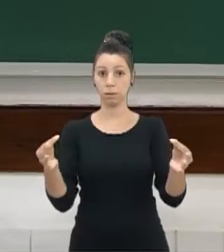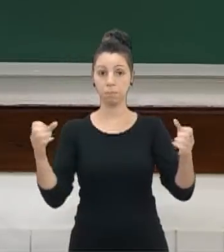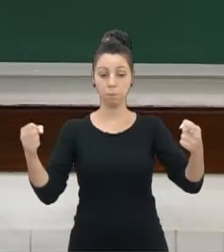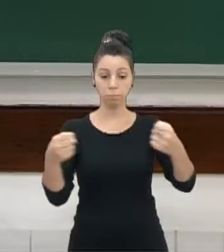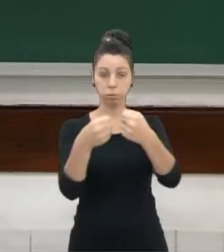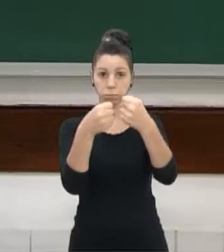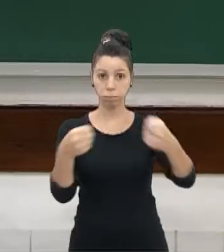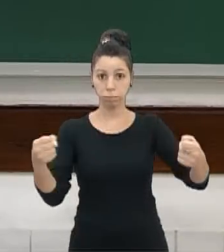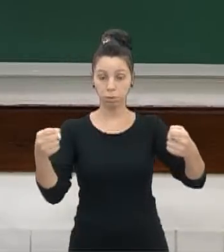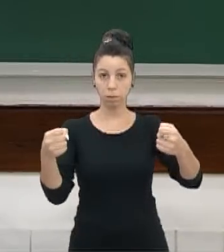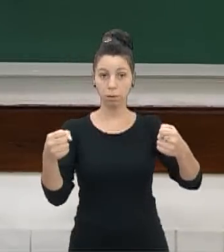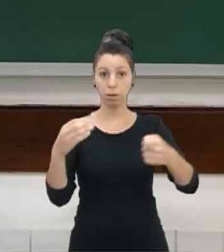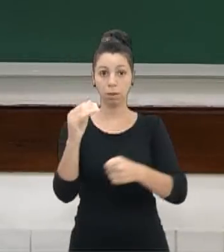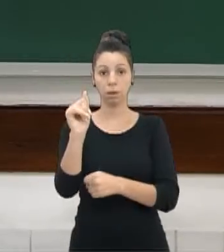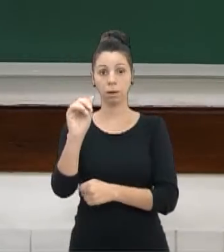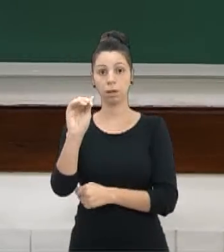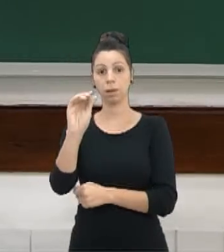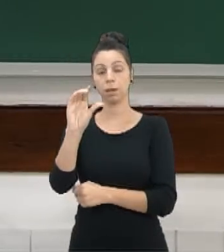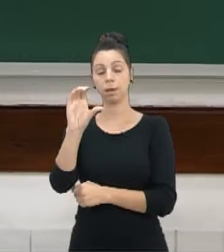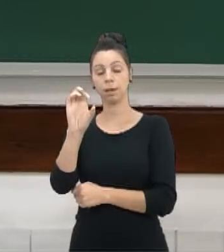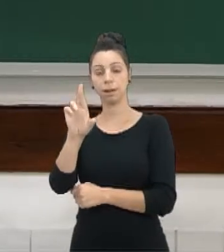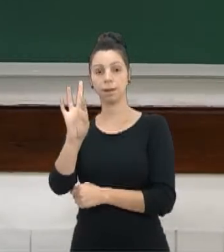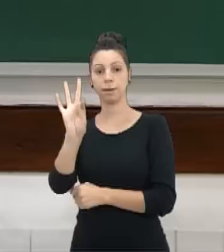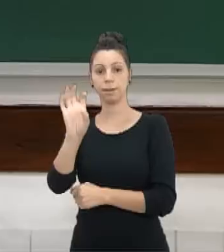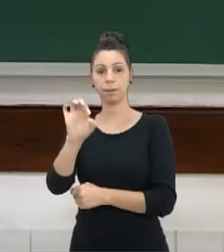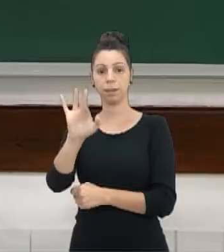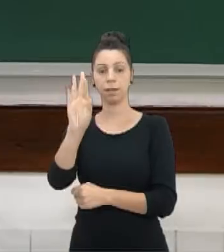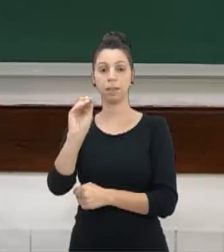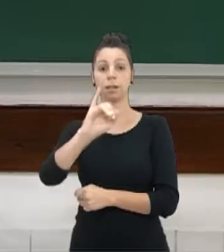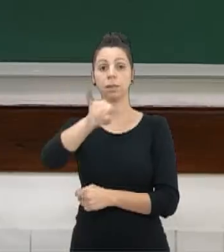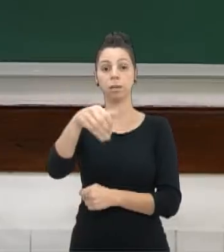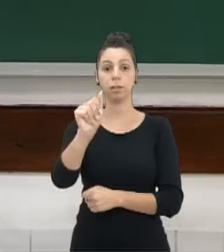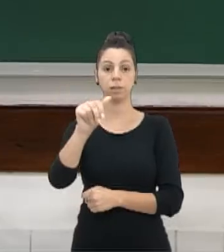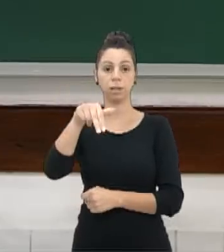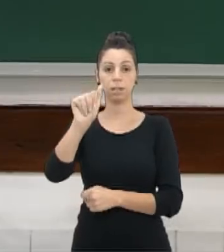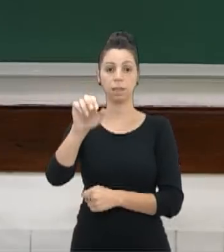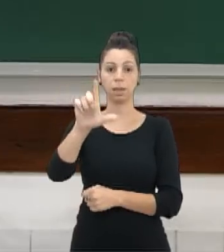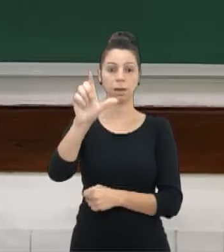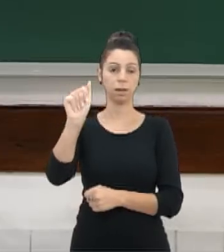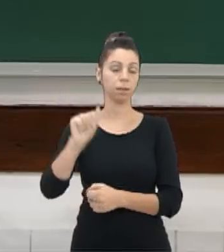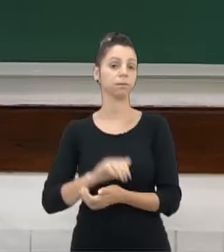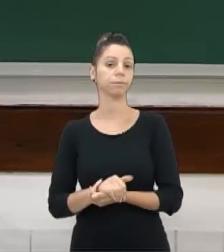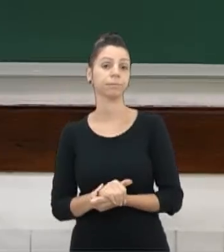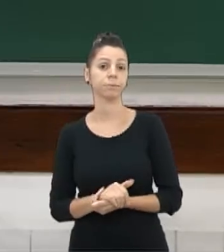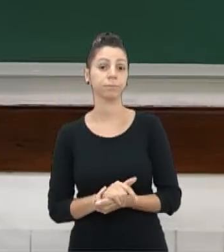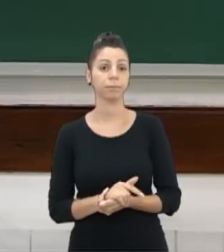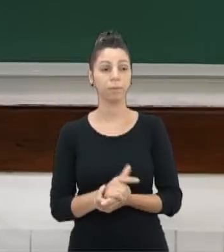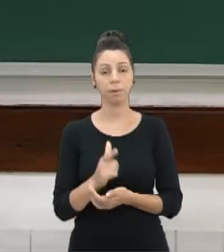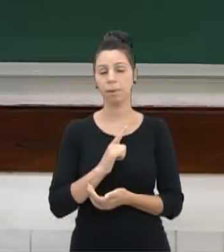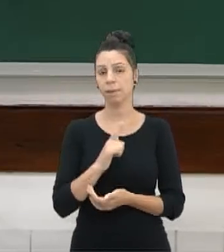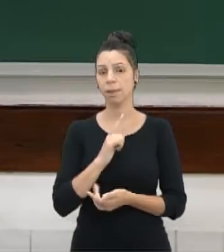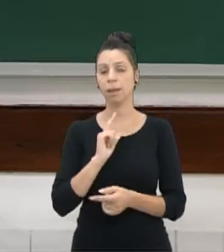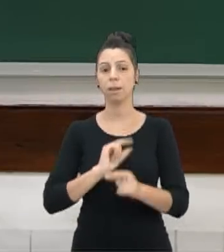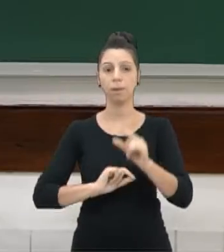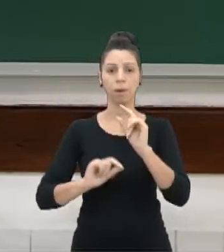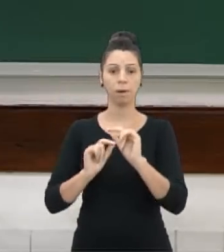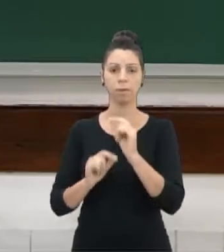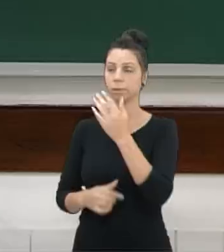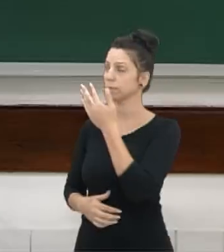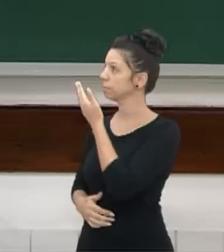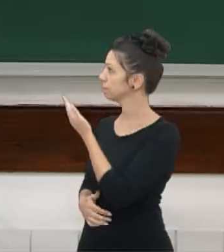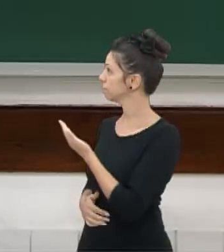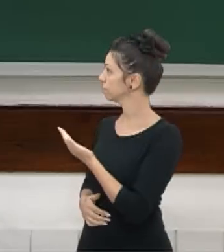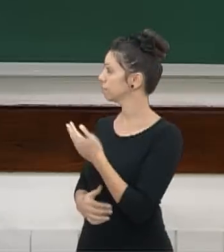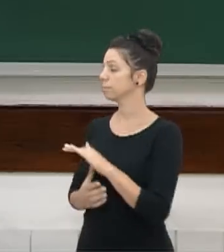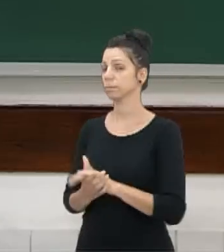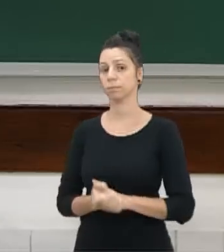sanfona, carteira e janela. Pelo que você observa aí na aula, né, no formato que eu coloquei, o que a